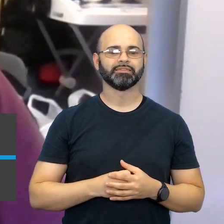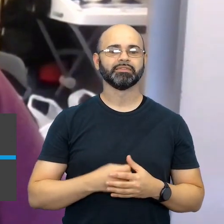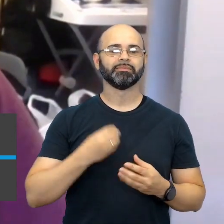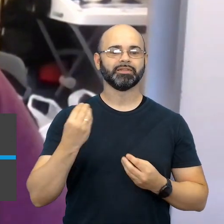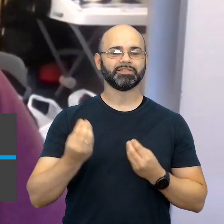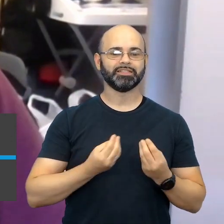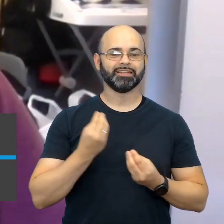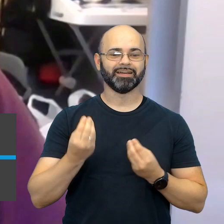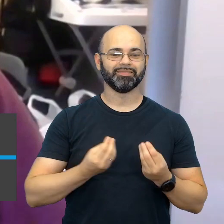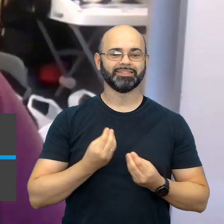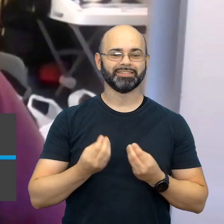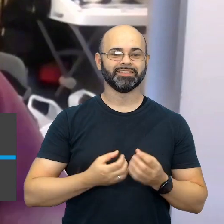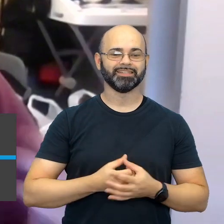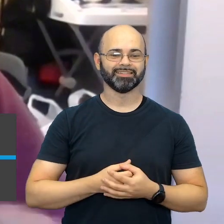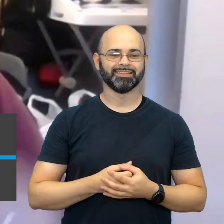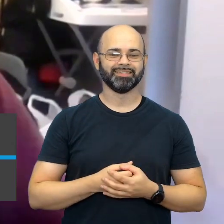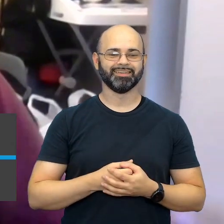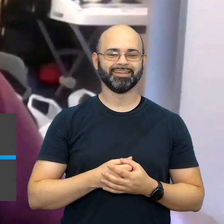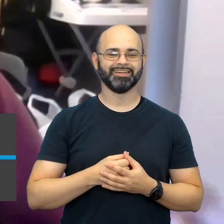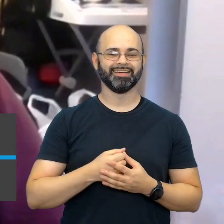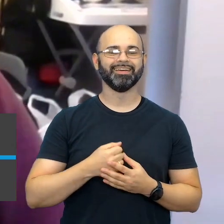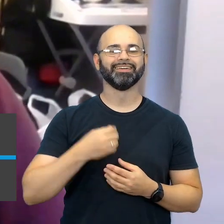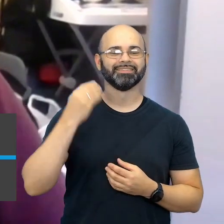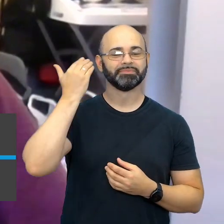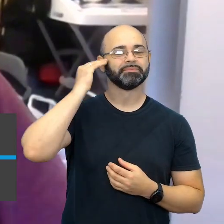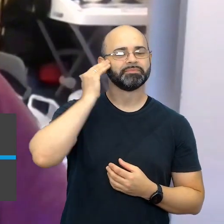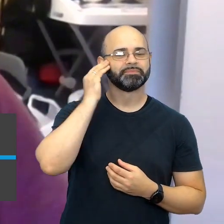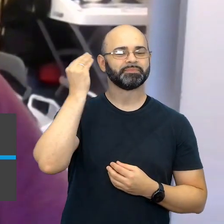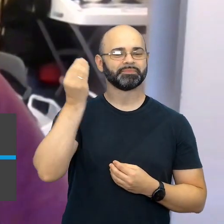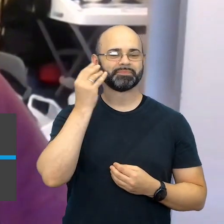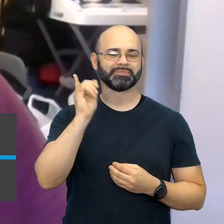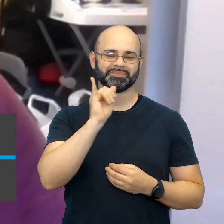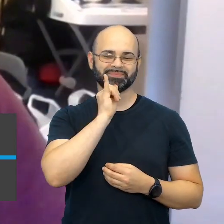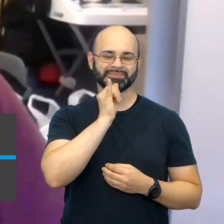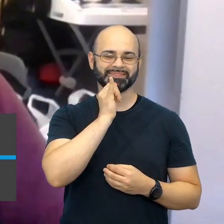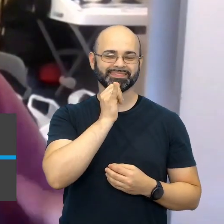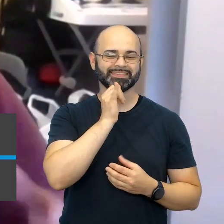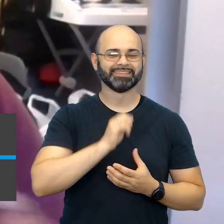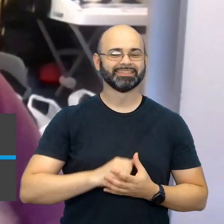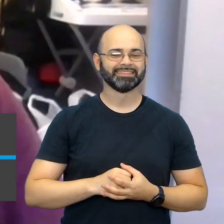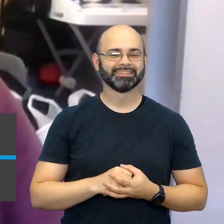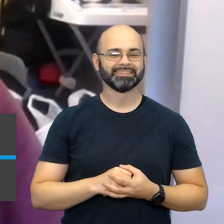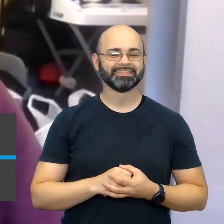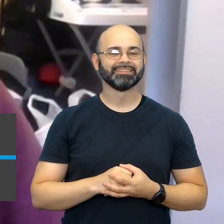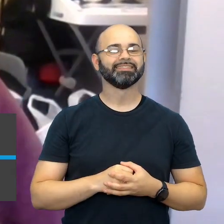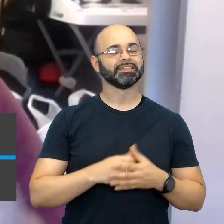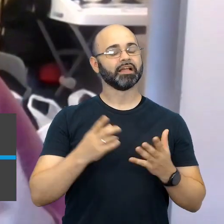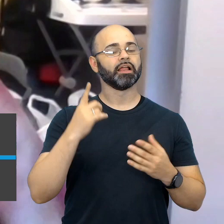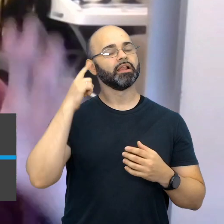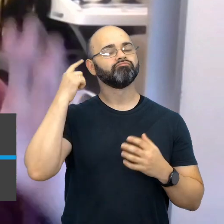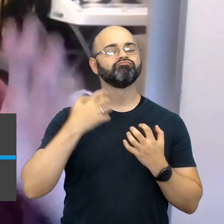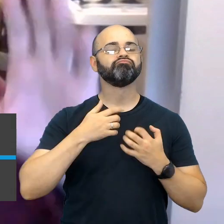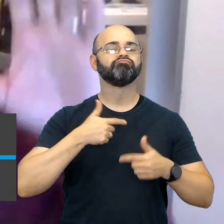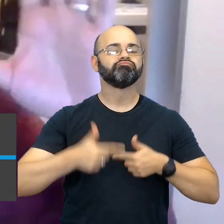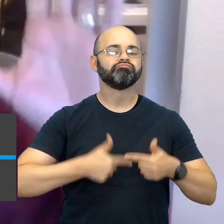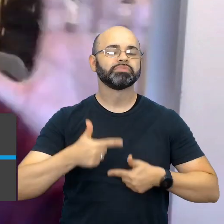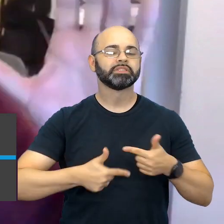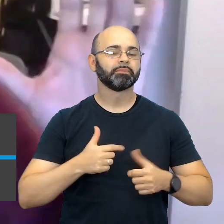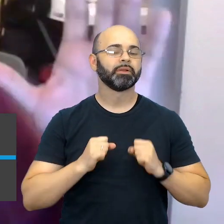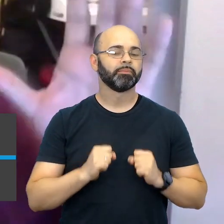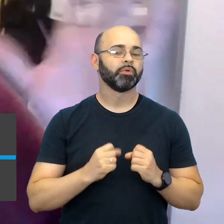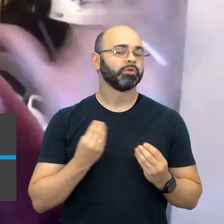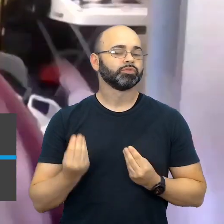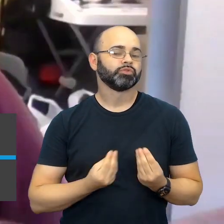essa obra, e com a qual eu vou criar esse diálogo da videoresenha. E isso aí eu posso trabalhar. Ó,